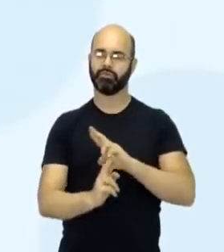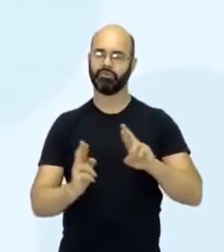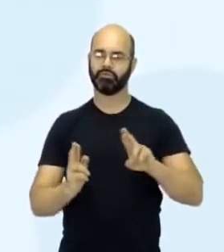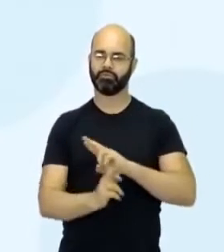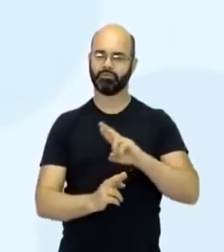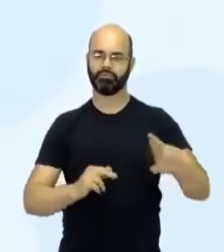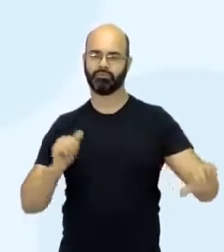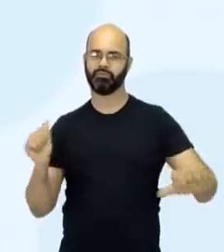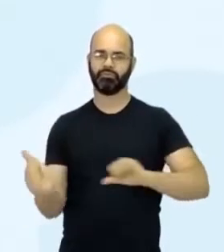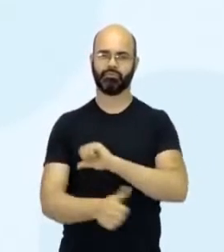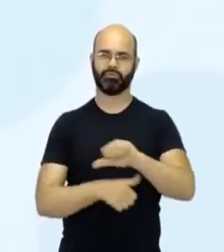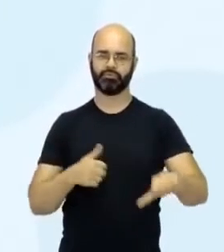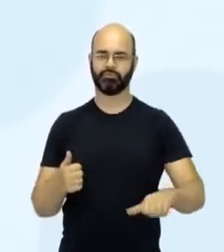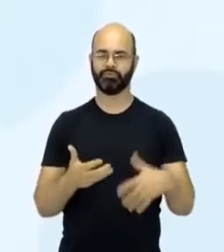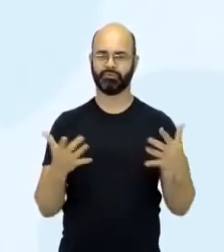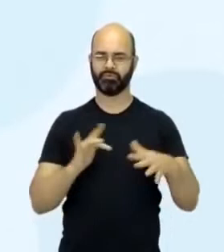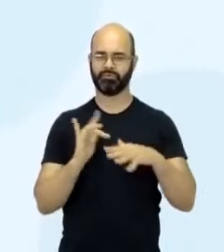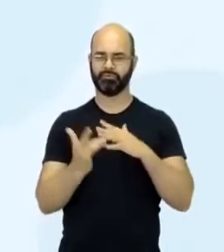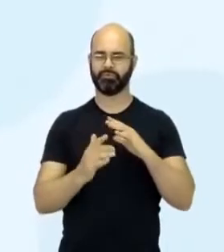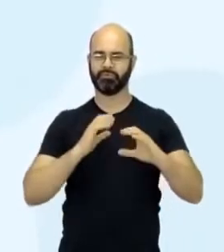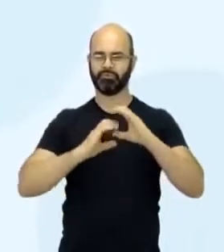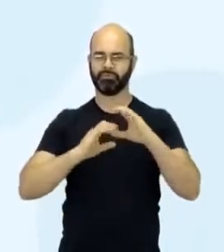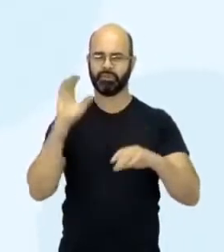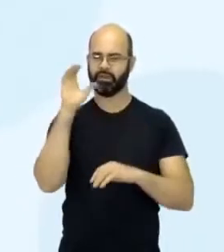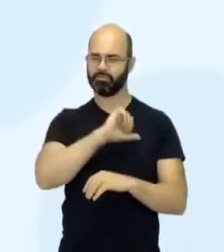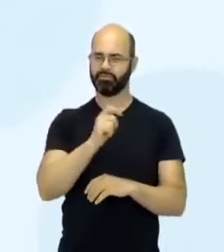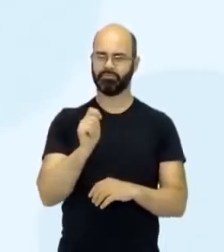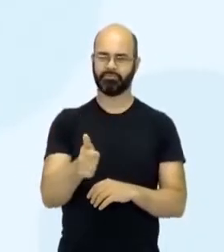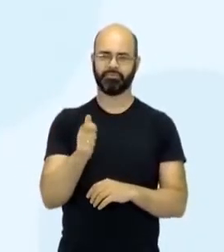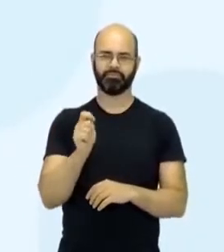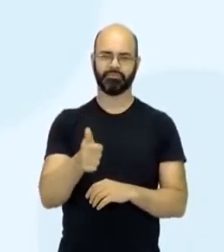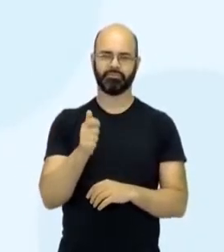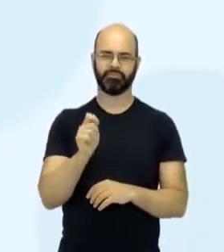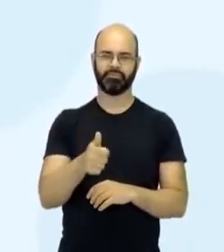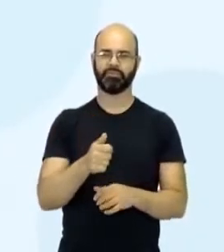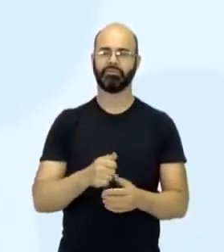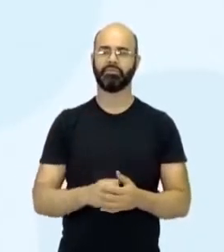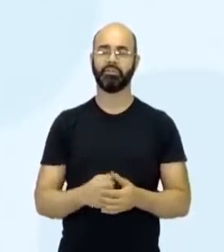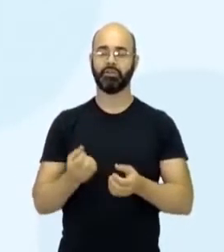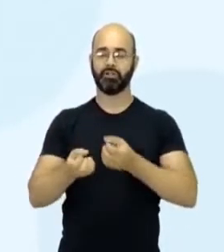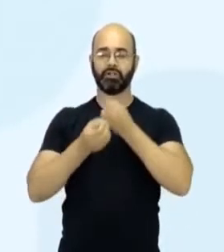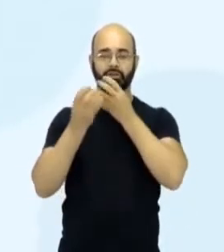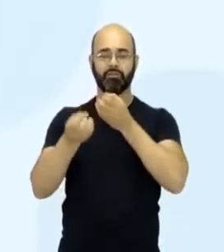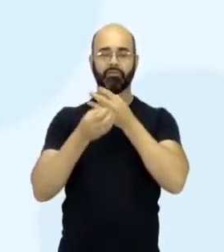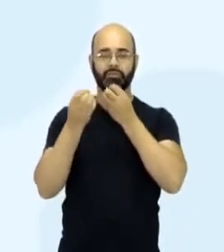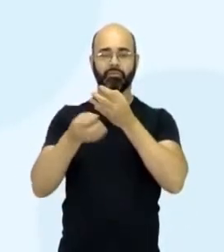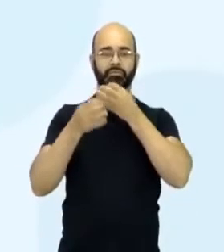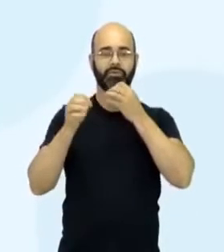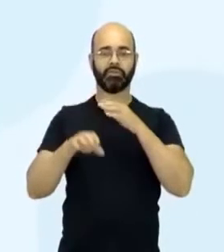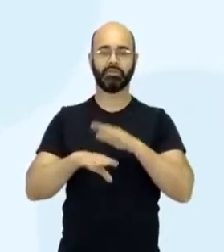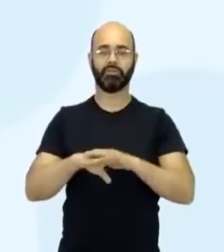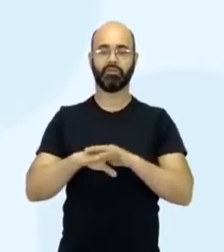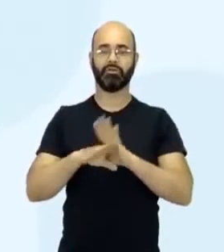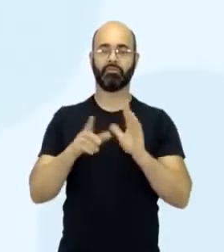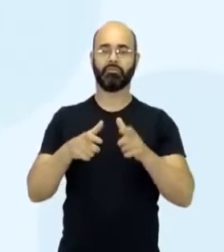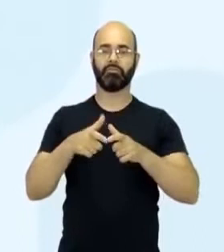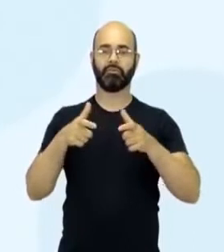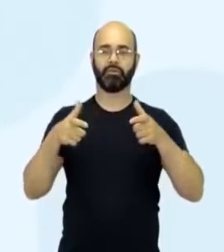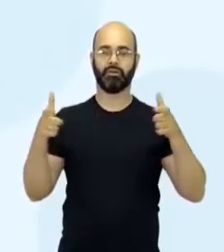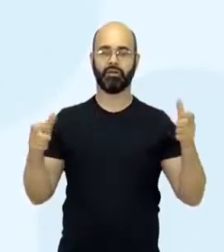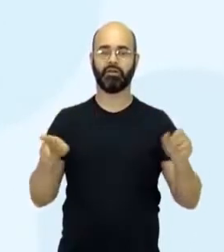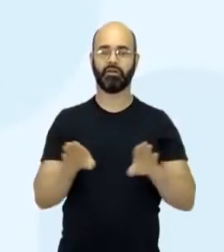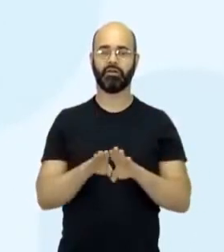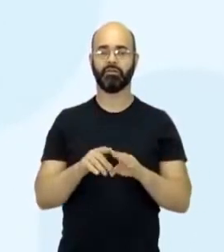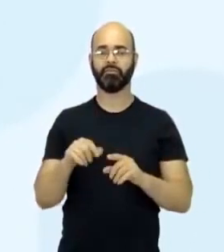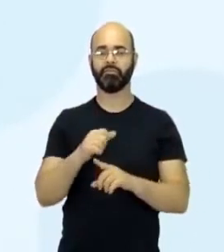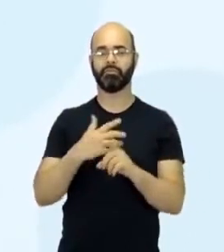tornaram a comunicação mais rápida e instantânea, o acesso à informação mais vasto e a informação de novos laços